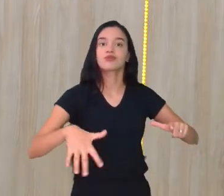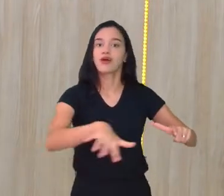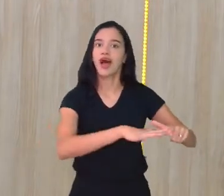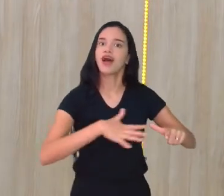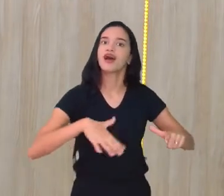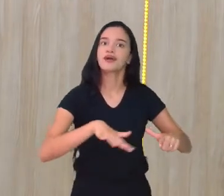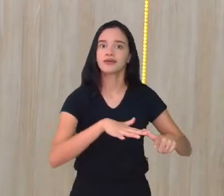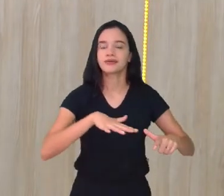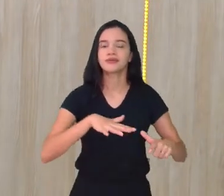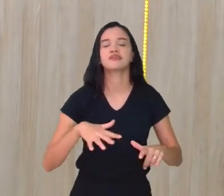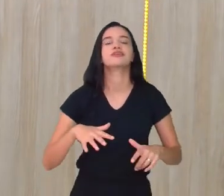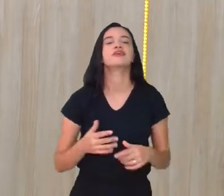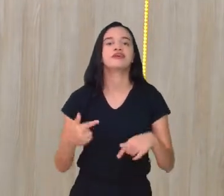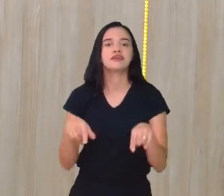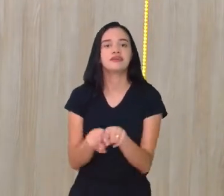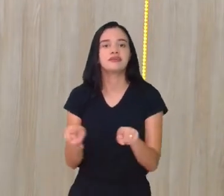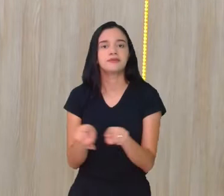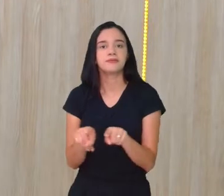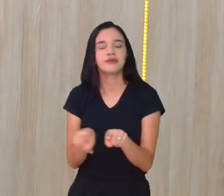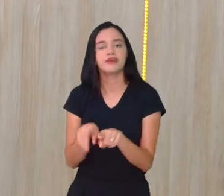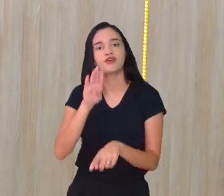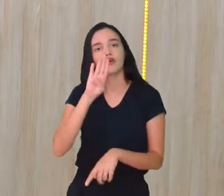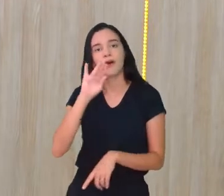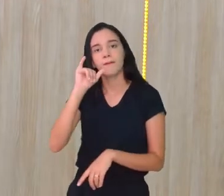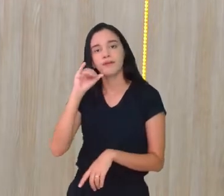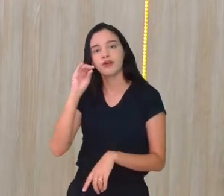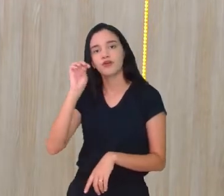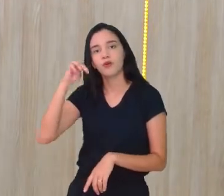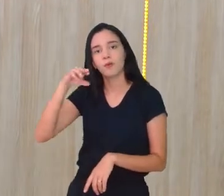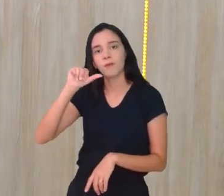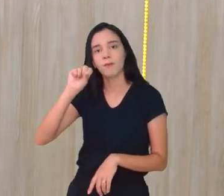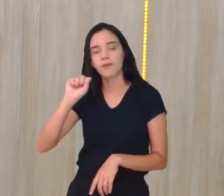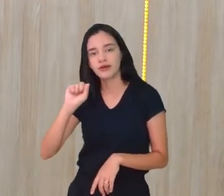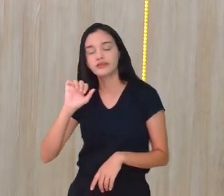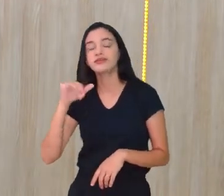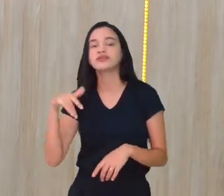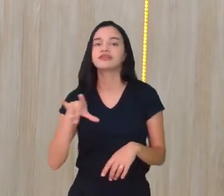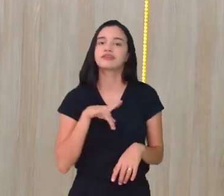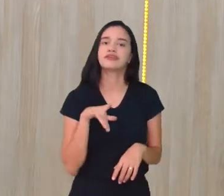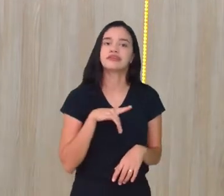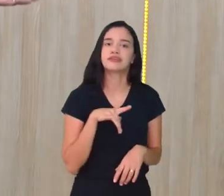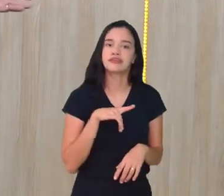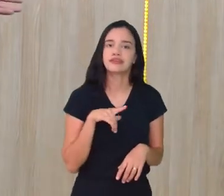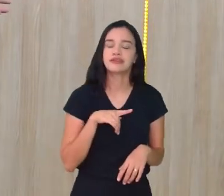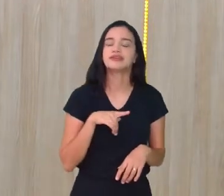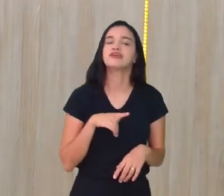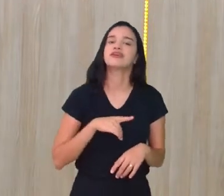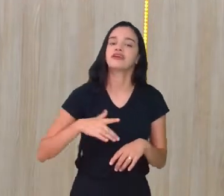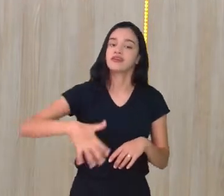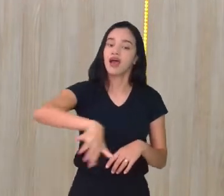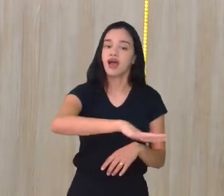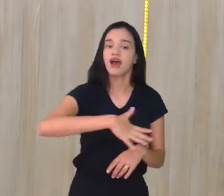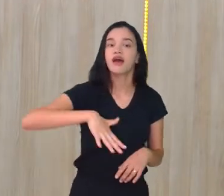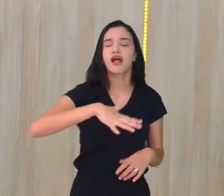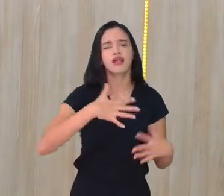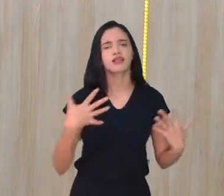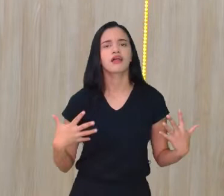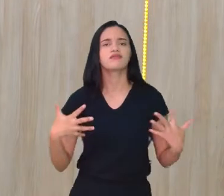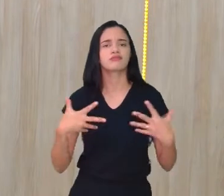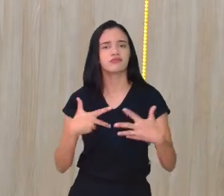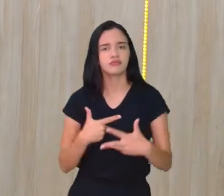área. Os biomas já têm aí a sua marcação territorial de uma forma